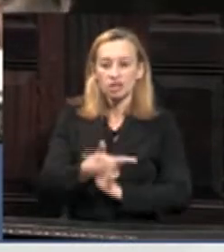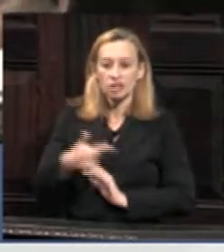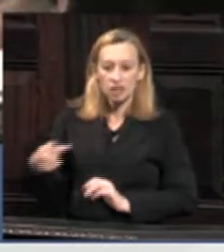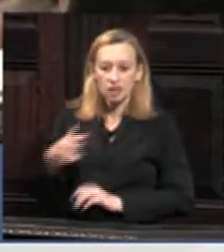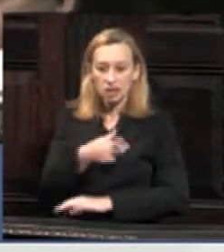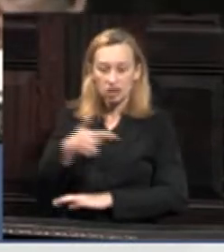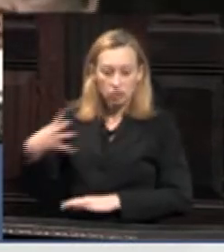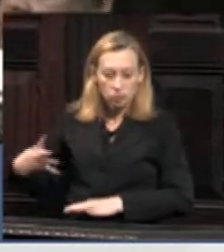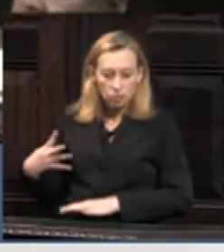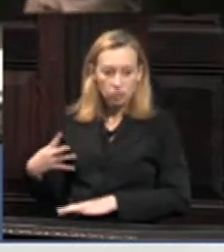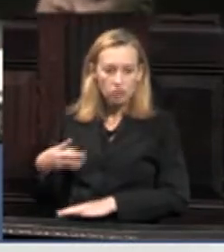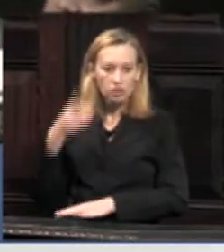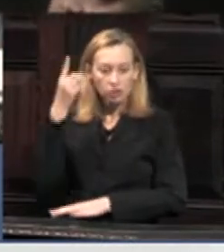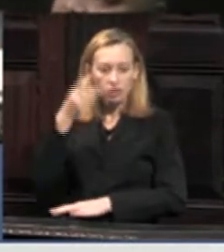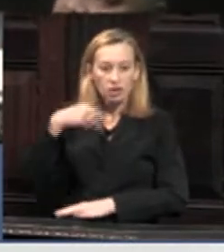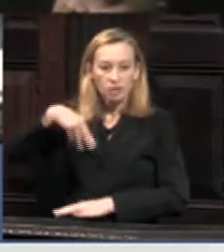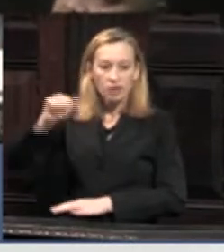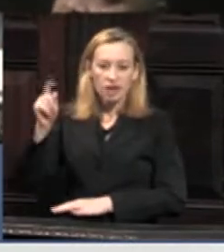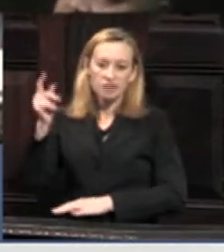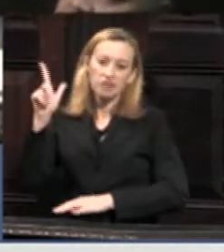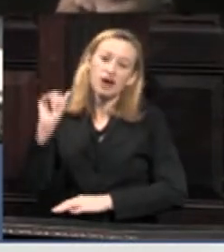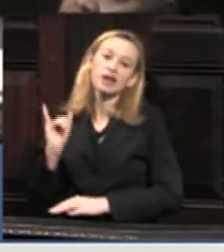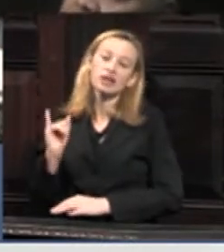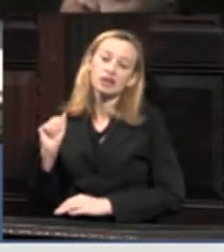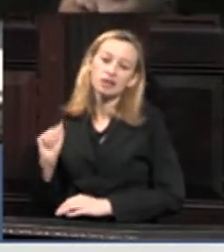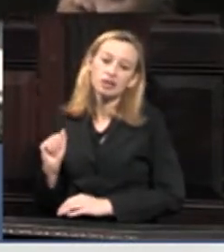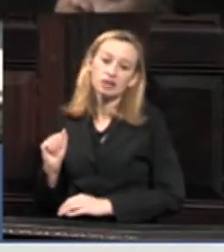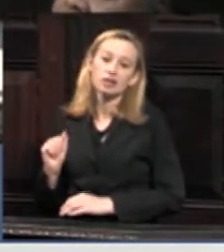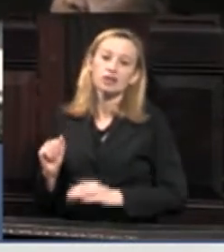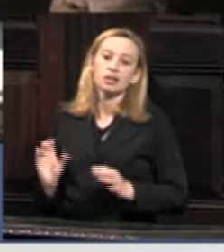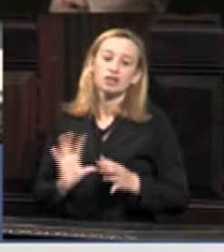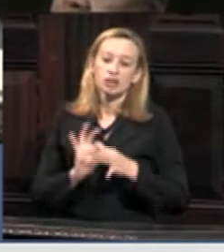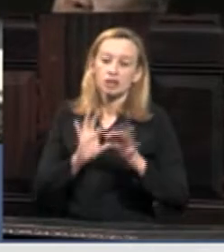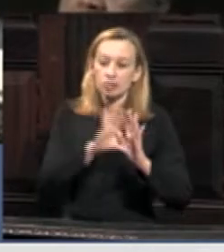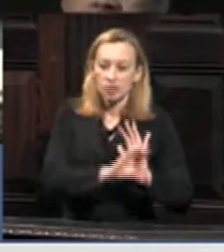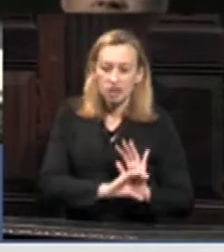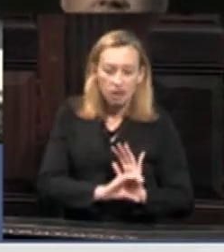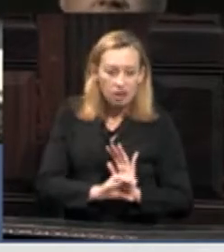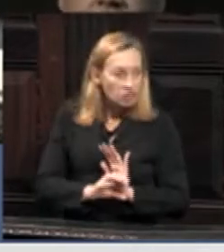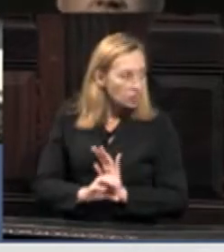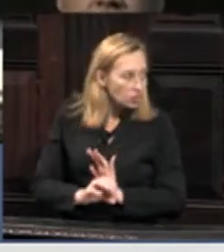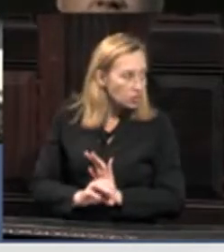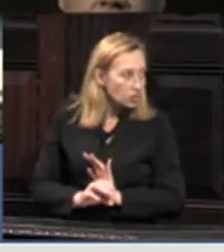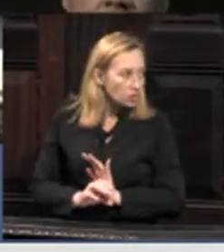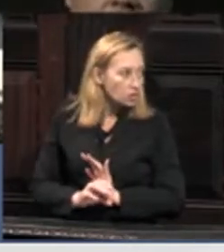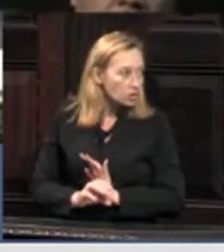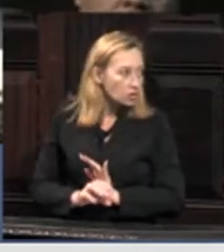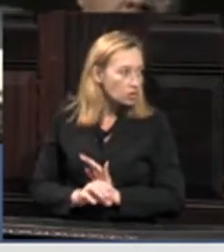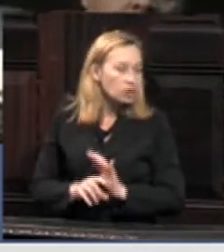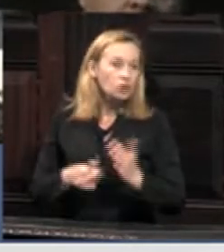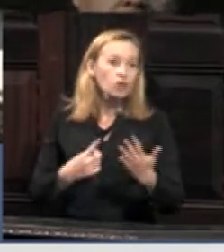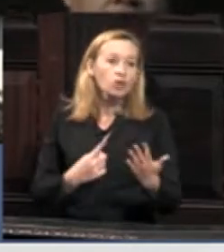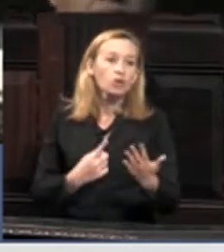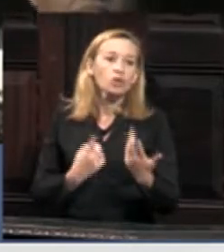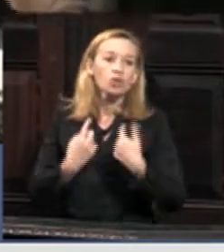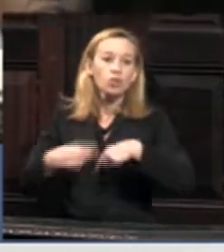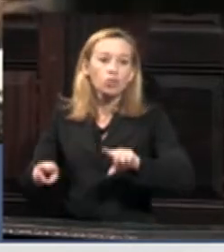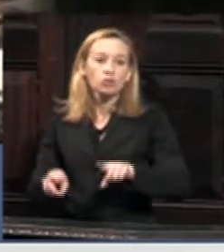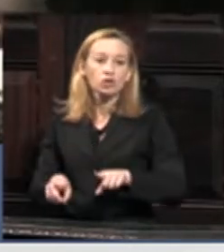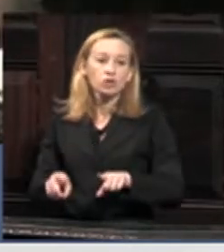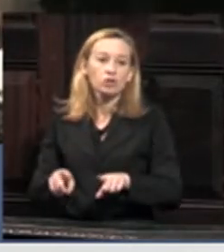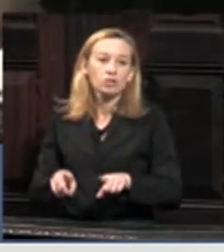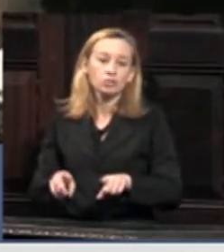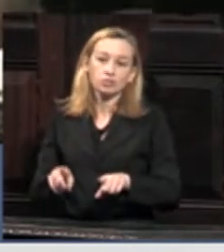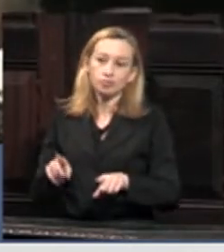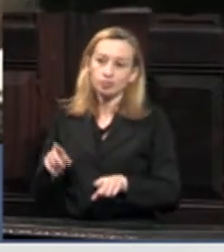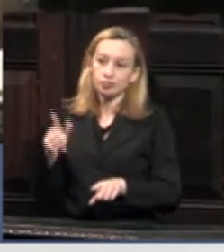2016, de autoria do deputado Samuel Malafaia. Redação final assim emendada, que cria o mecanismo de prevenção e combate à pedofilia no âmbito do Estado do Rio de Janeiro.